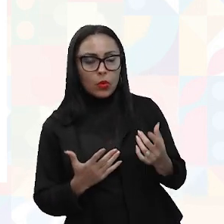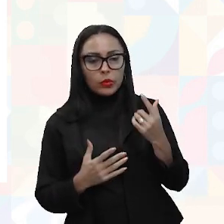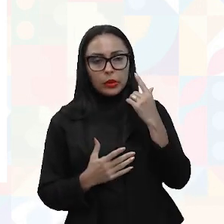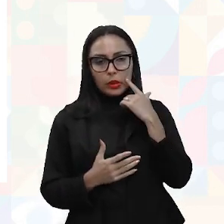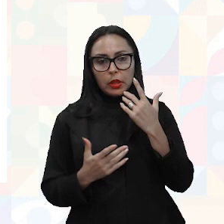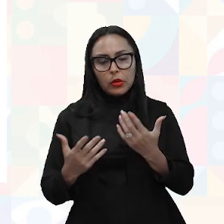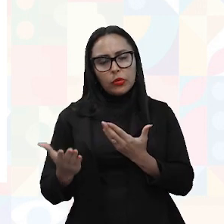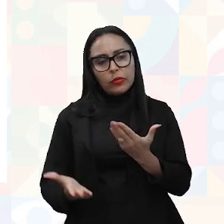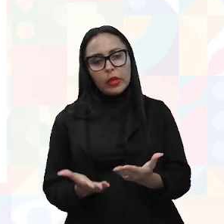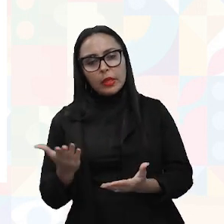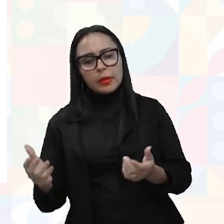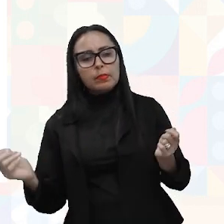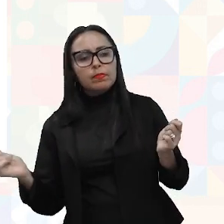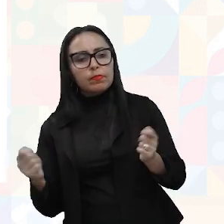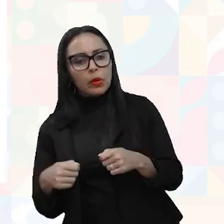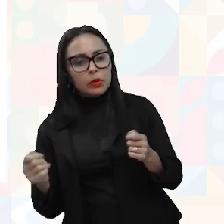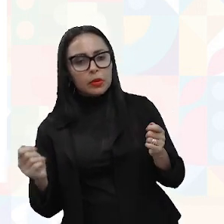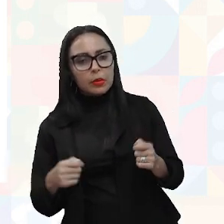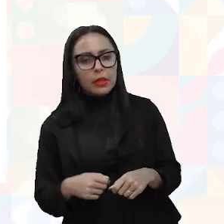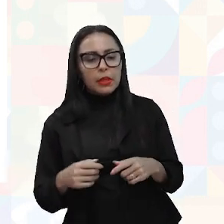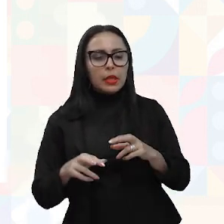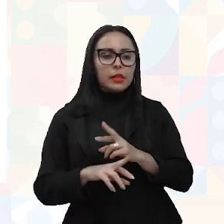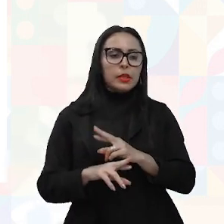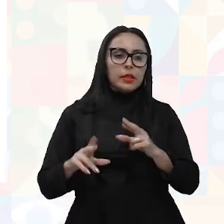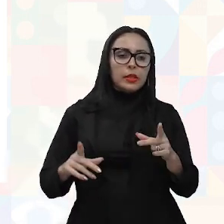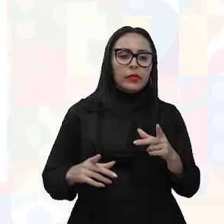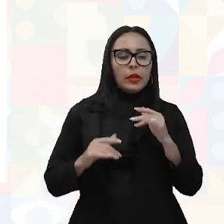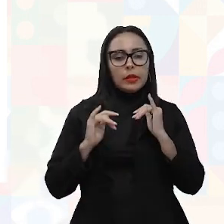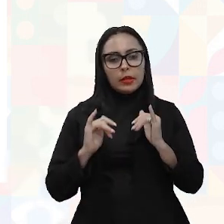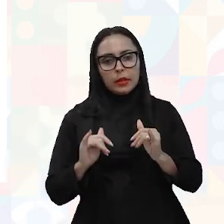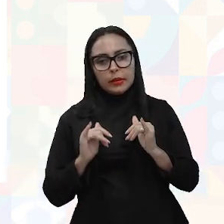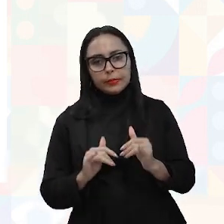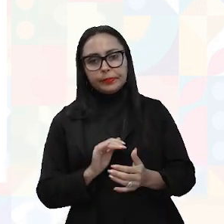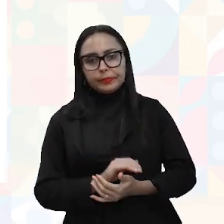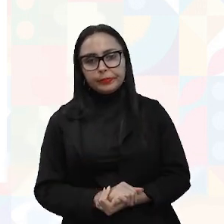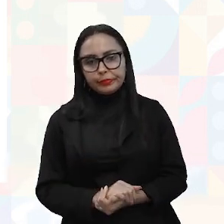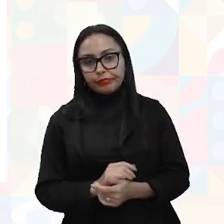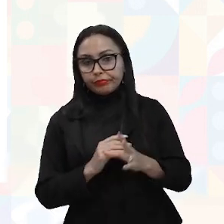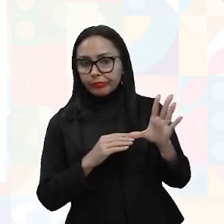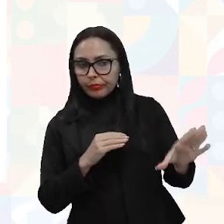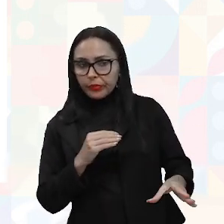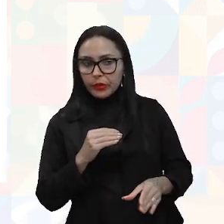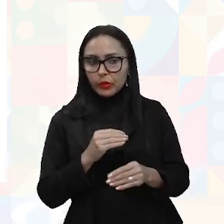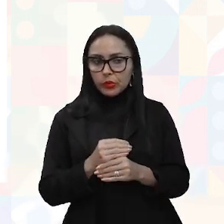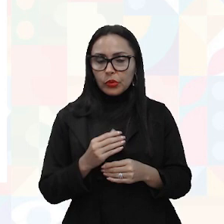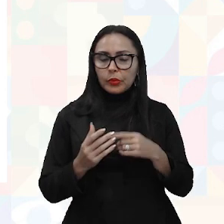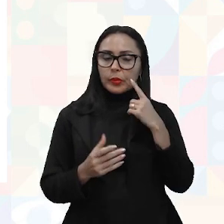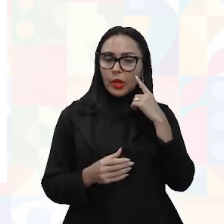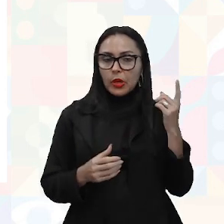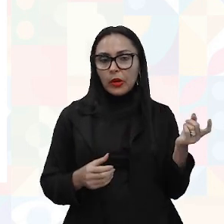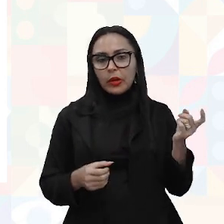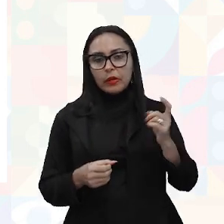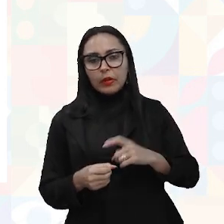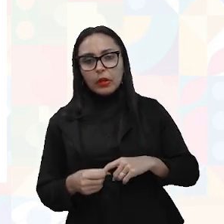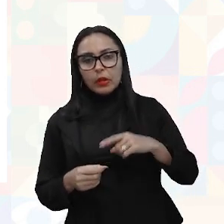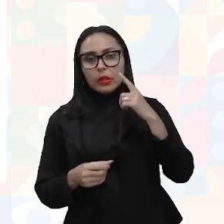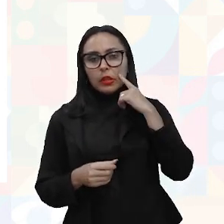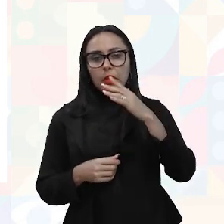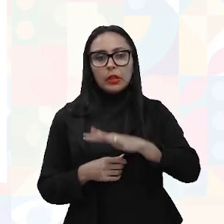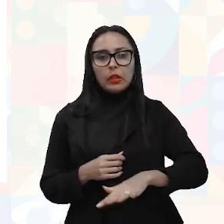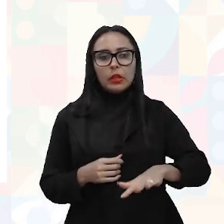qual oferece possibilidades retóricas distintas de uma forma narrativa. Para resumir de uma forma mais direta, até voltando para o que a Marie